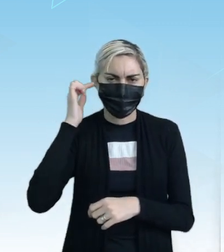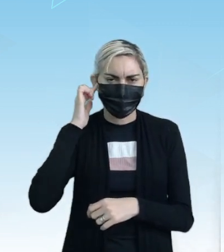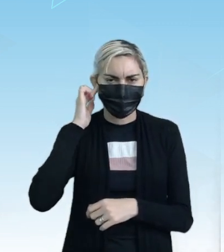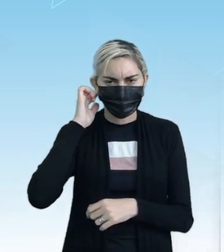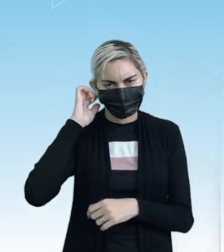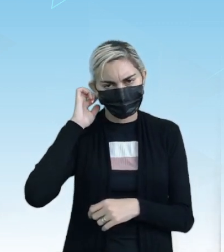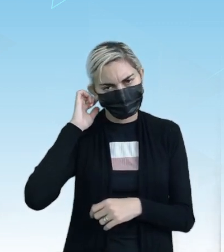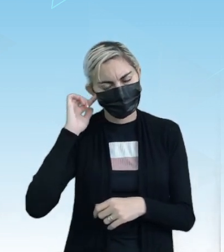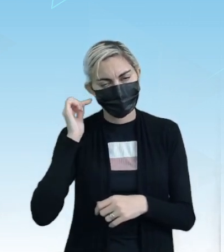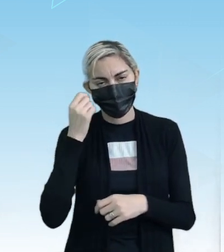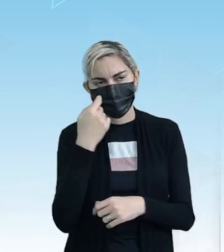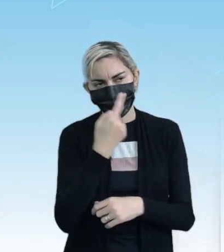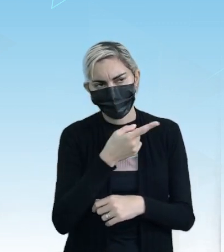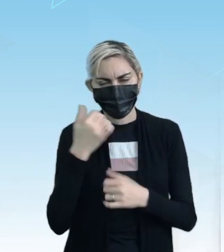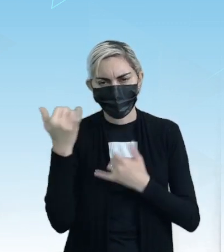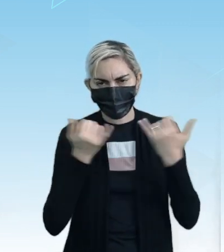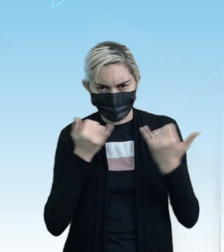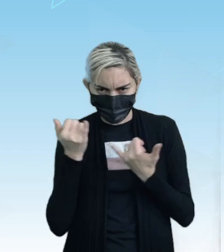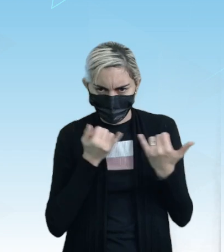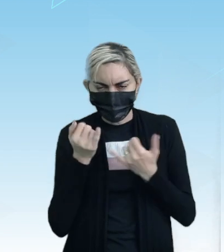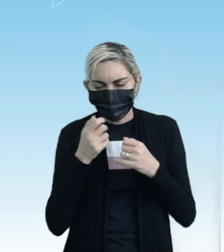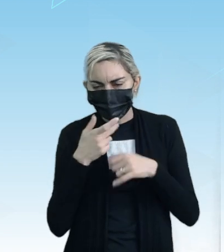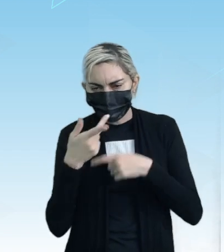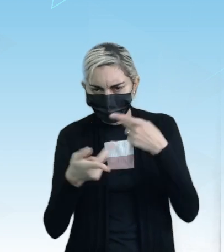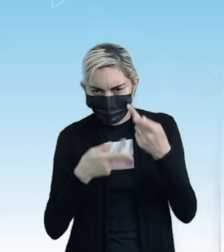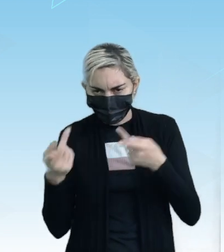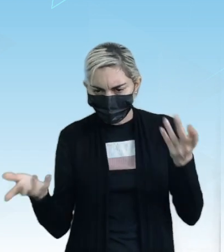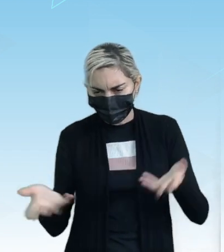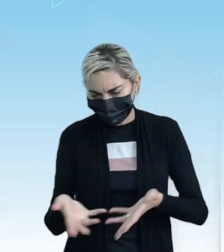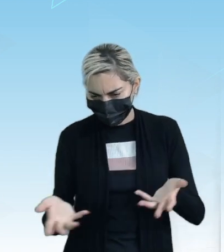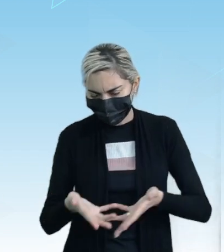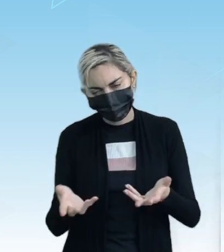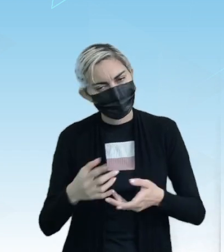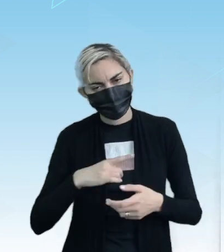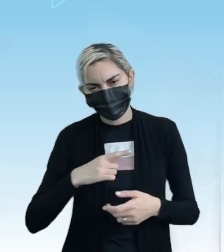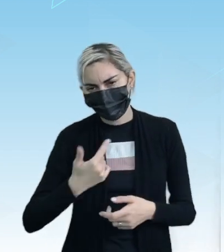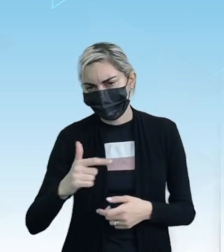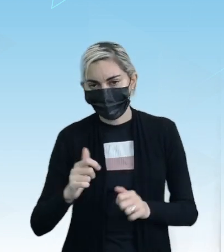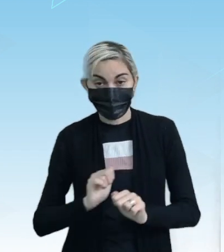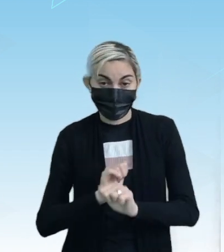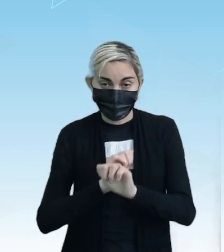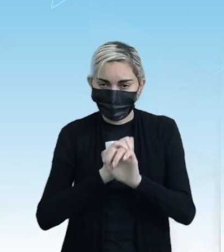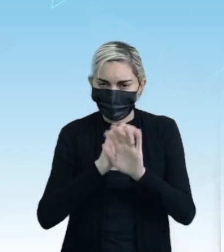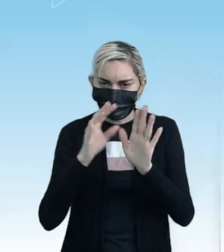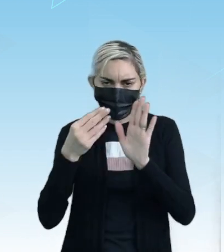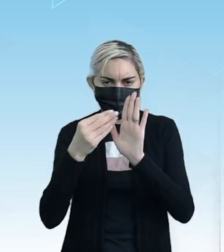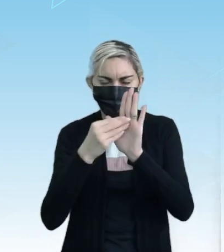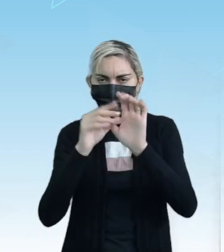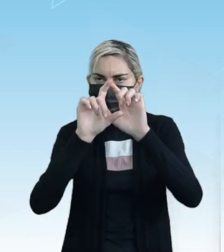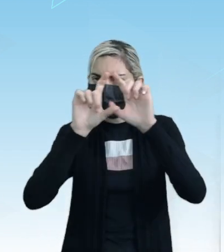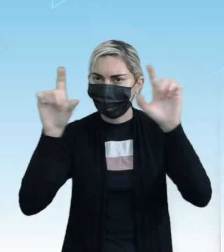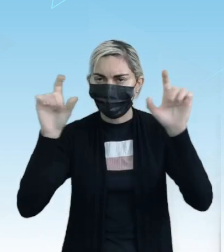nesse caso, veja que esta informação que eu falei agora, ela não está na